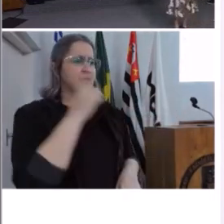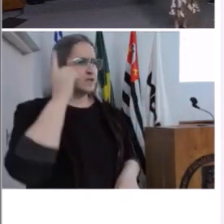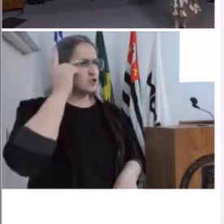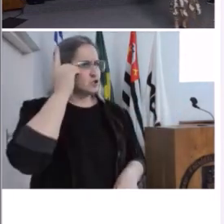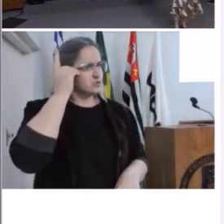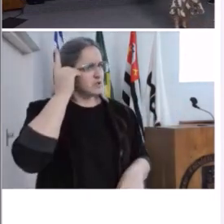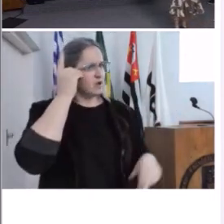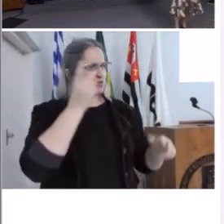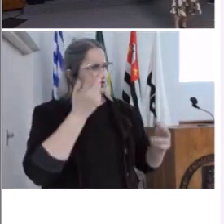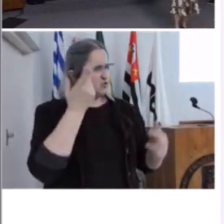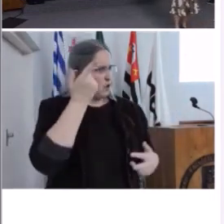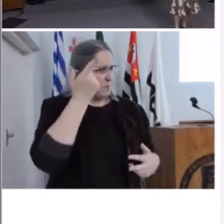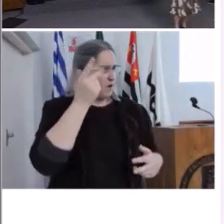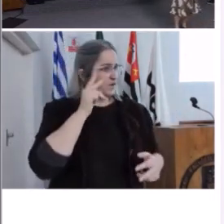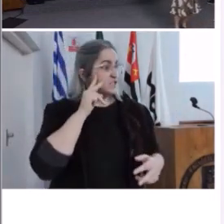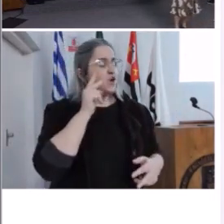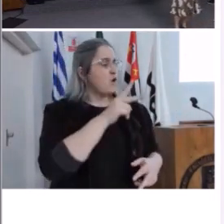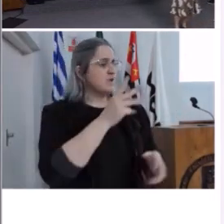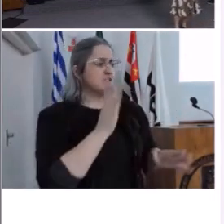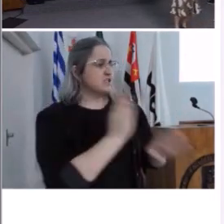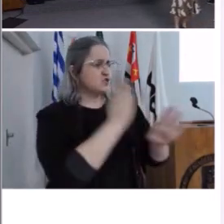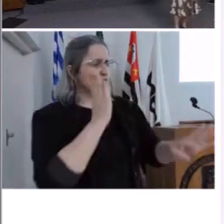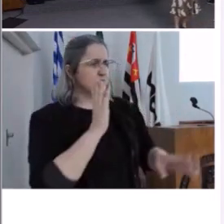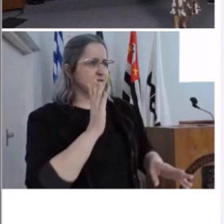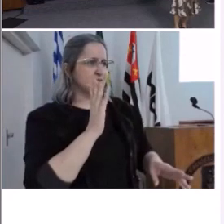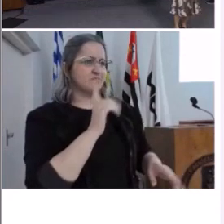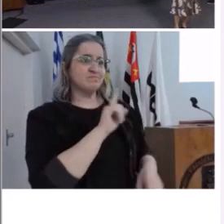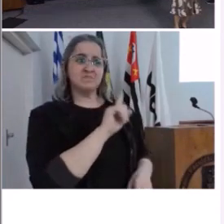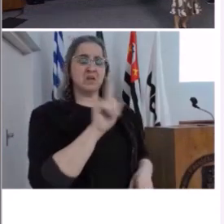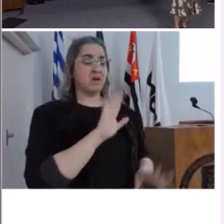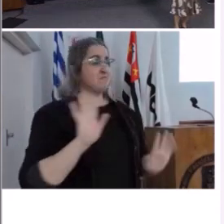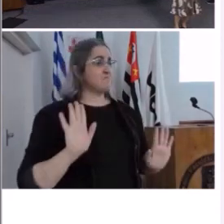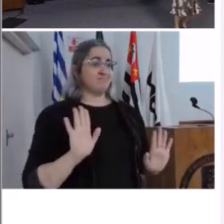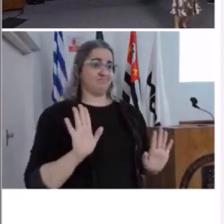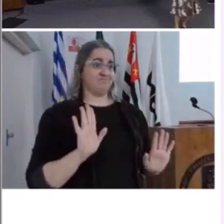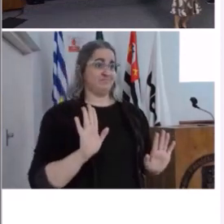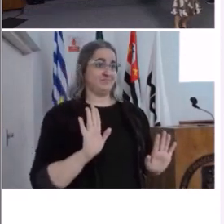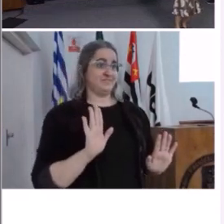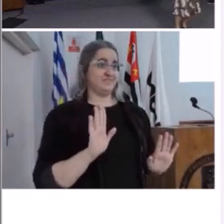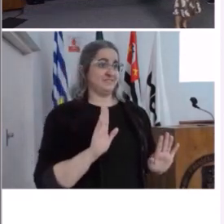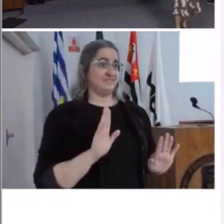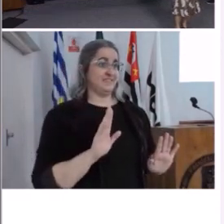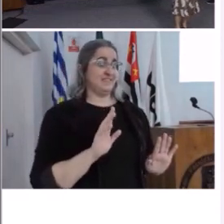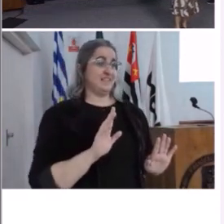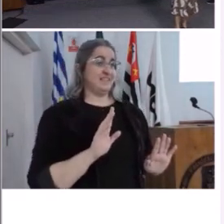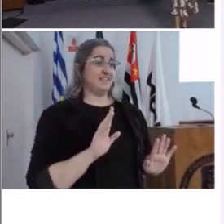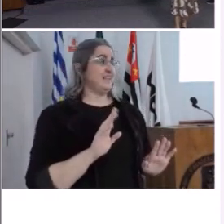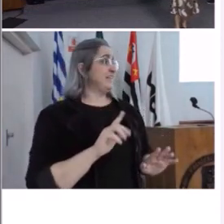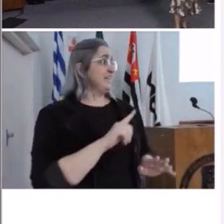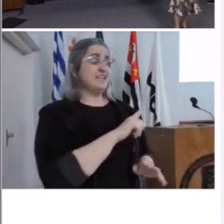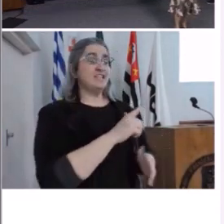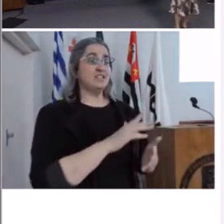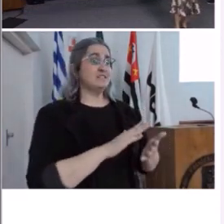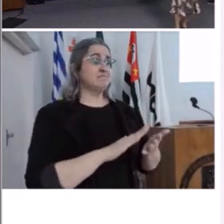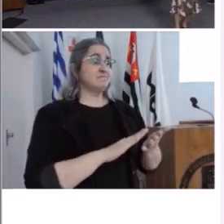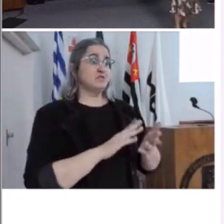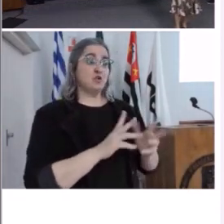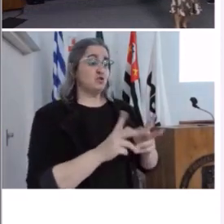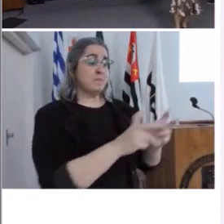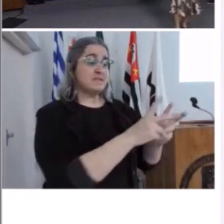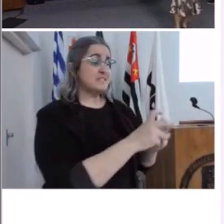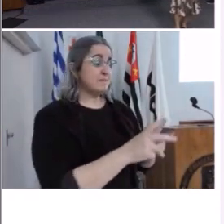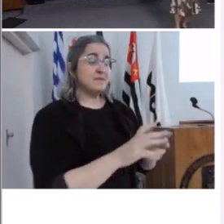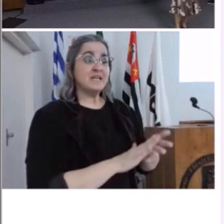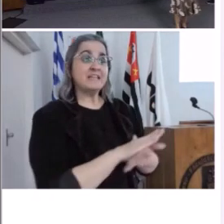de Down clássico? De olhar nesse paciente? Não é mesmo. Ele não tinha pelos. Né?